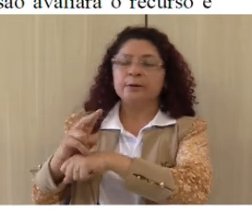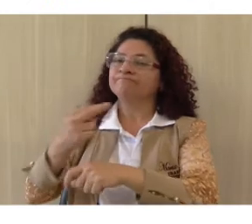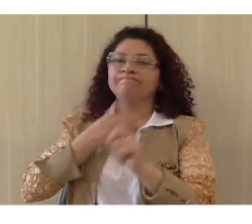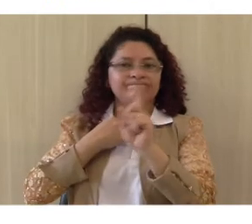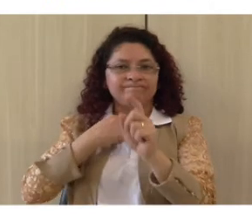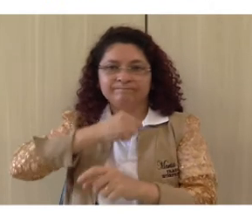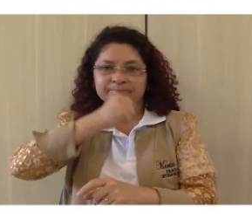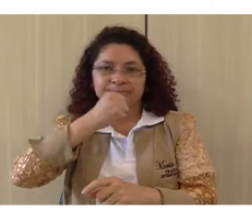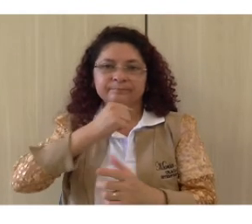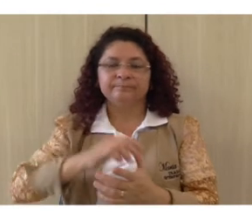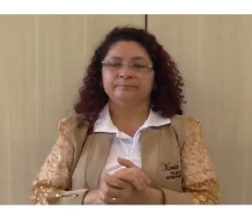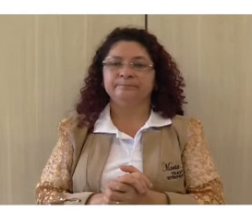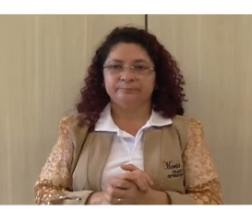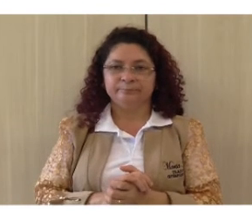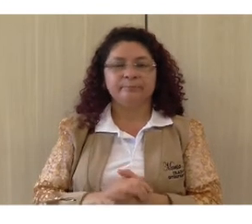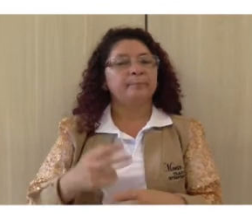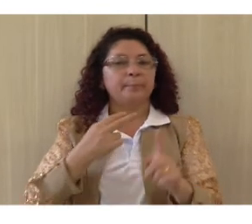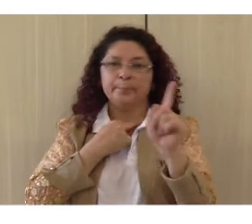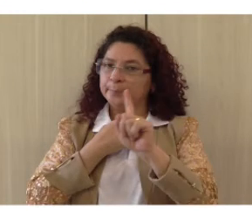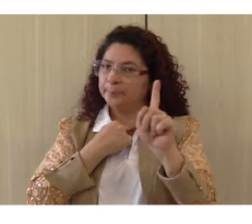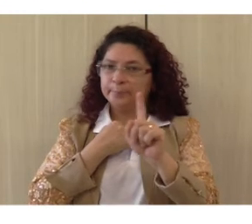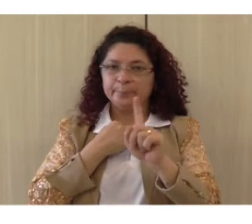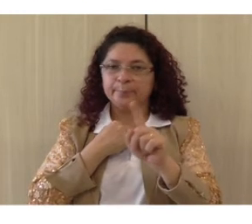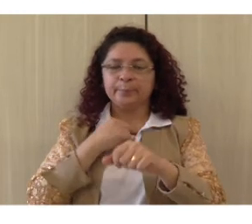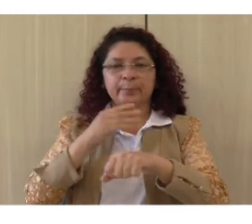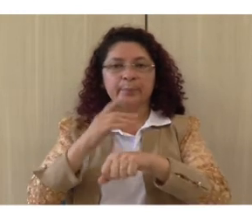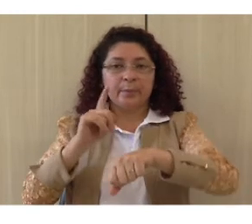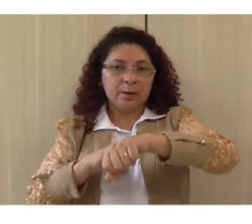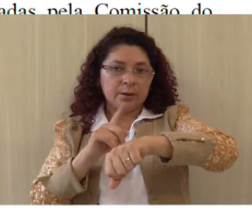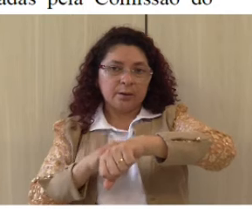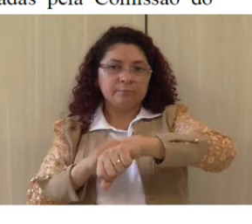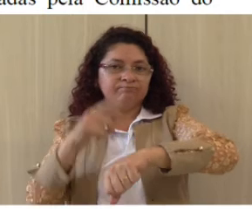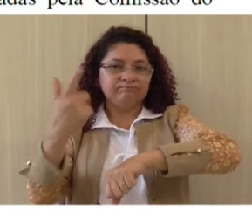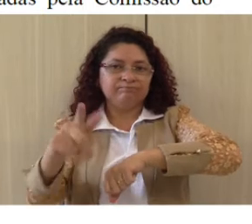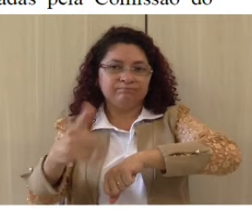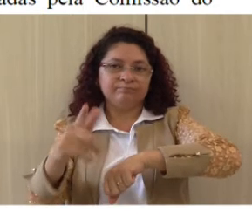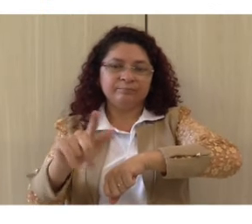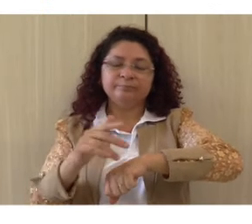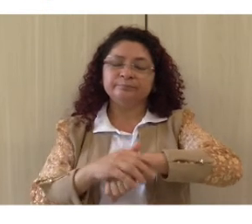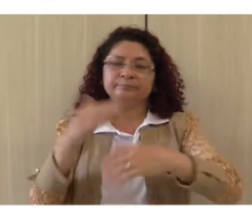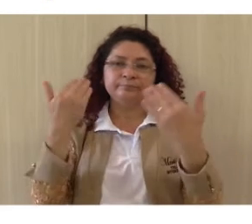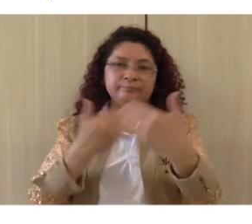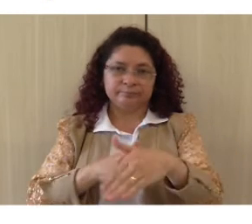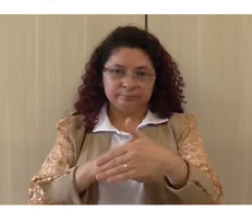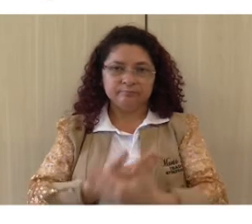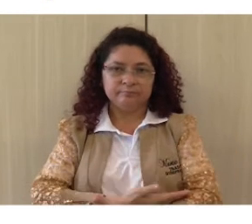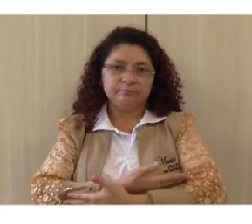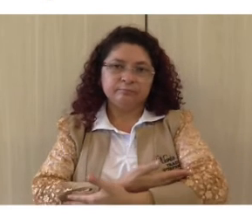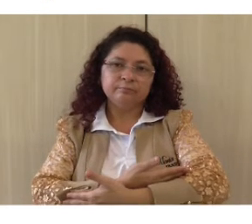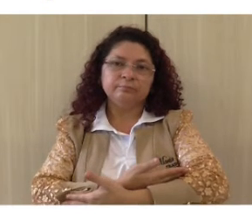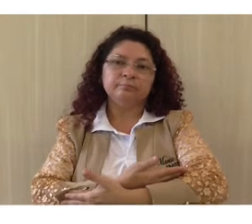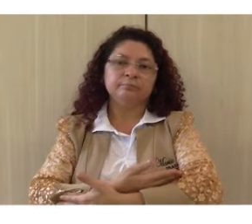entrevista. Não haverá compensação de tempo de prova da candidata em virtude do tempo gasto